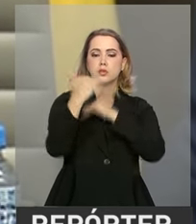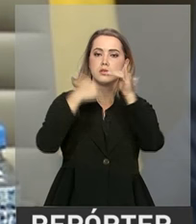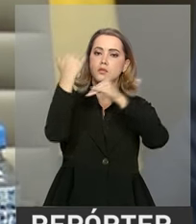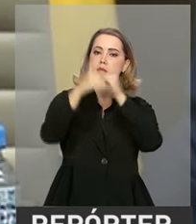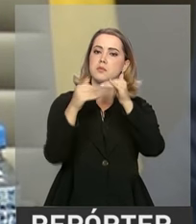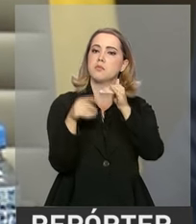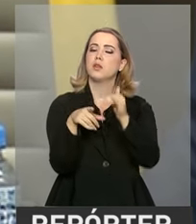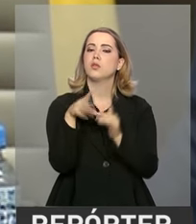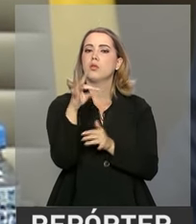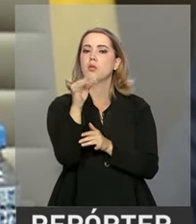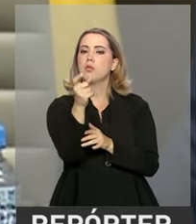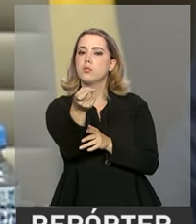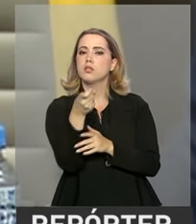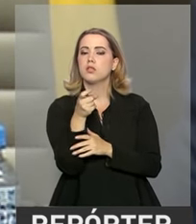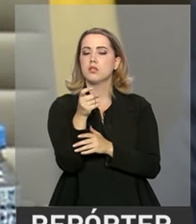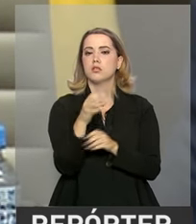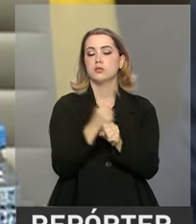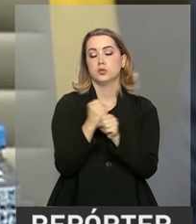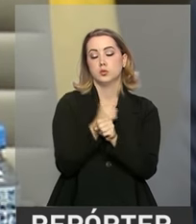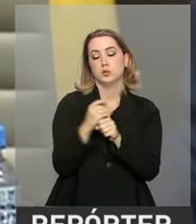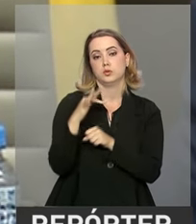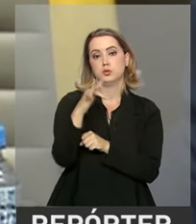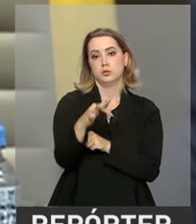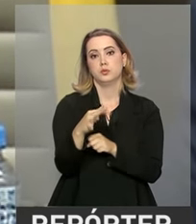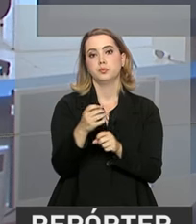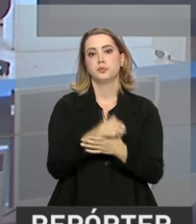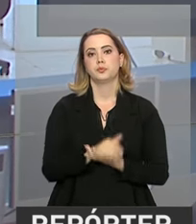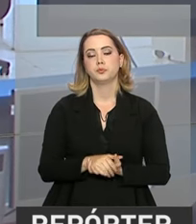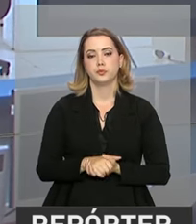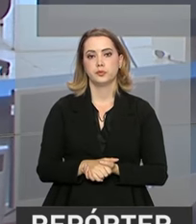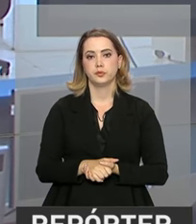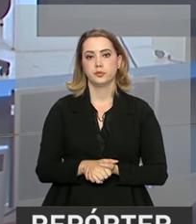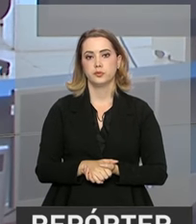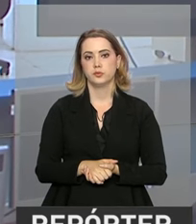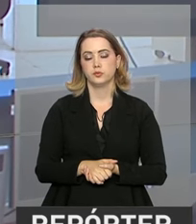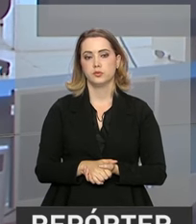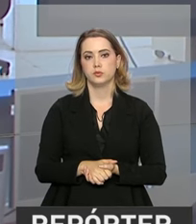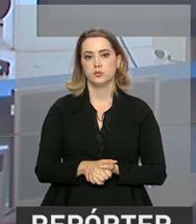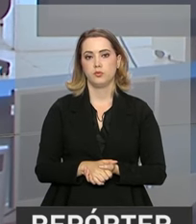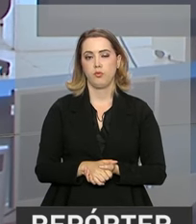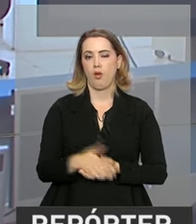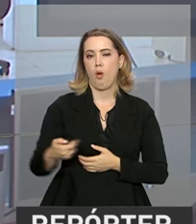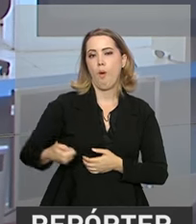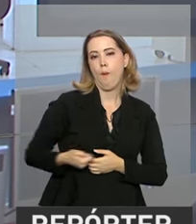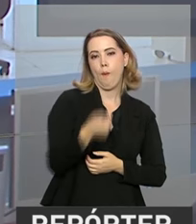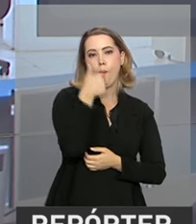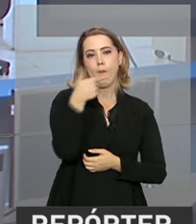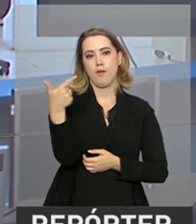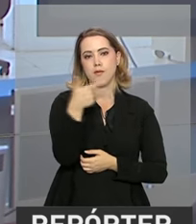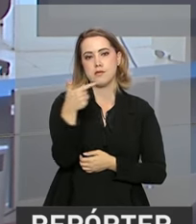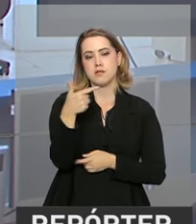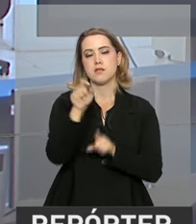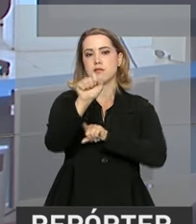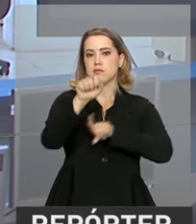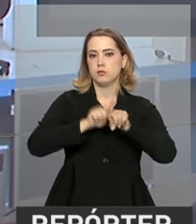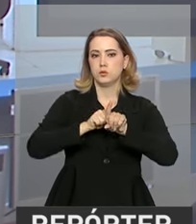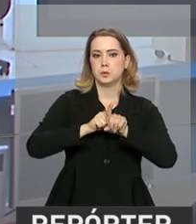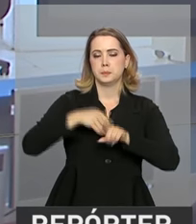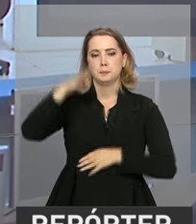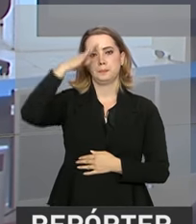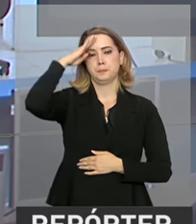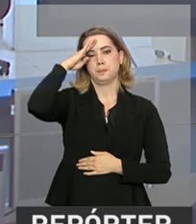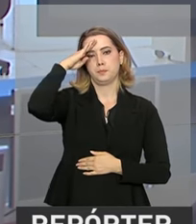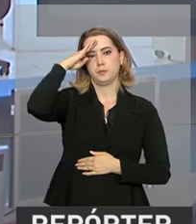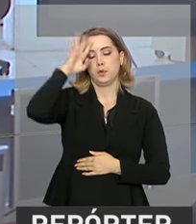crescimento de 2017 e 2018. Foram quase dois meses de prontidão total. As